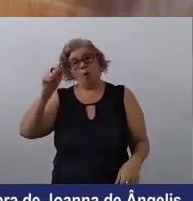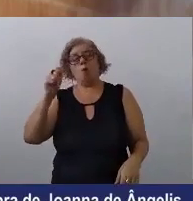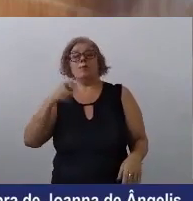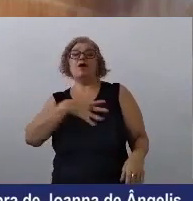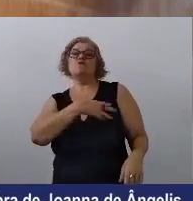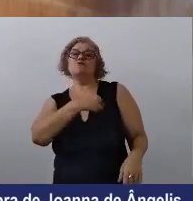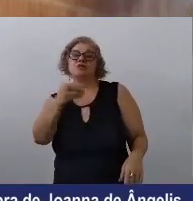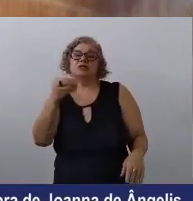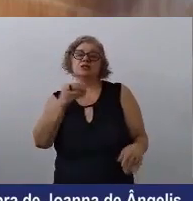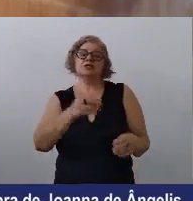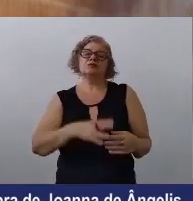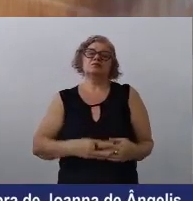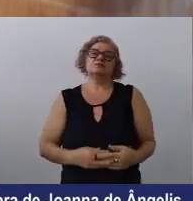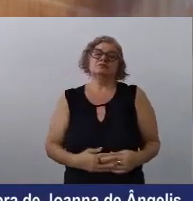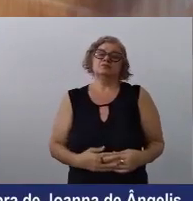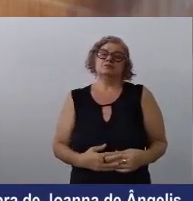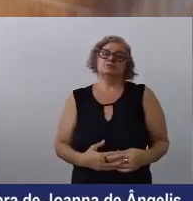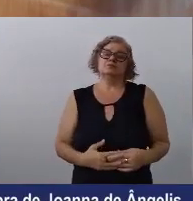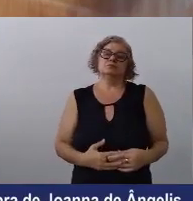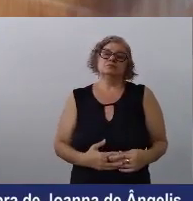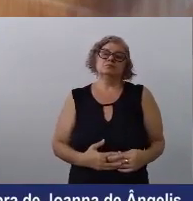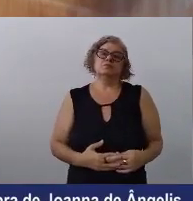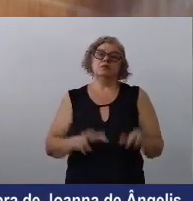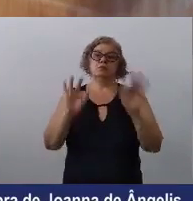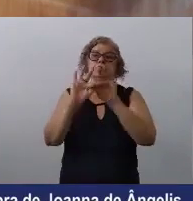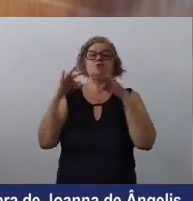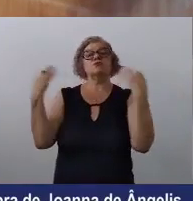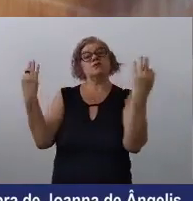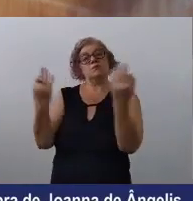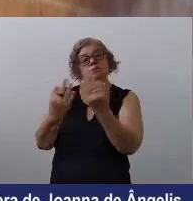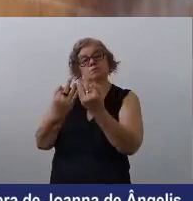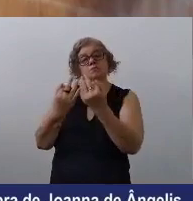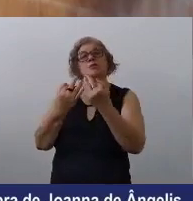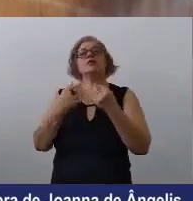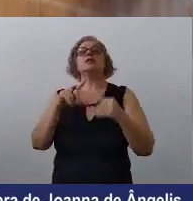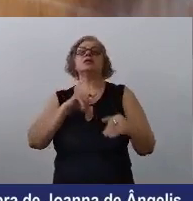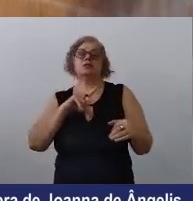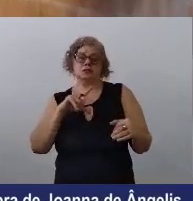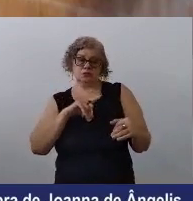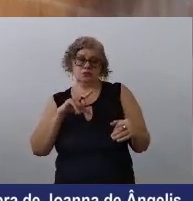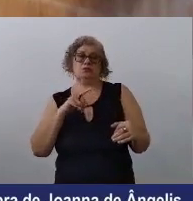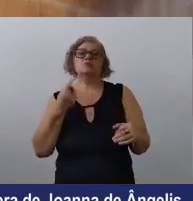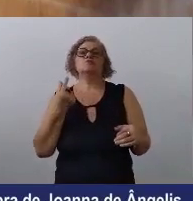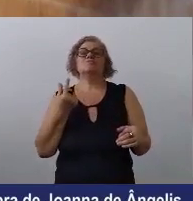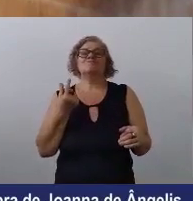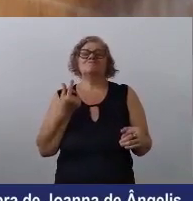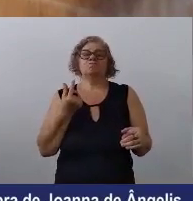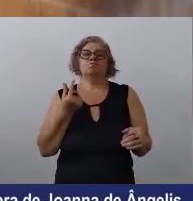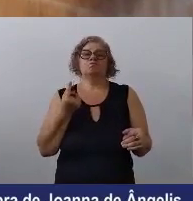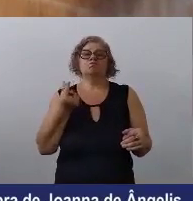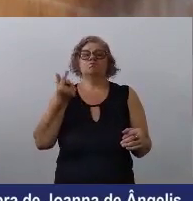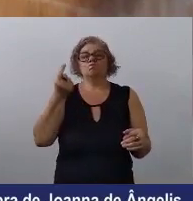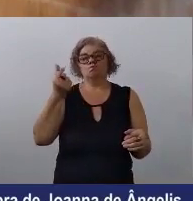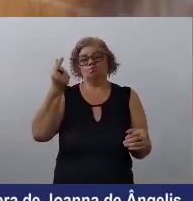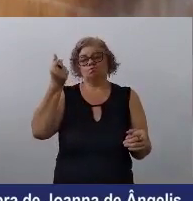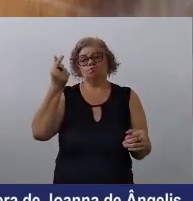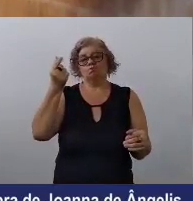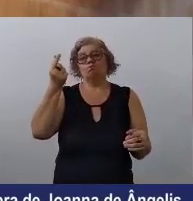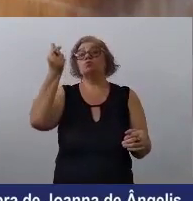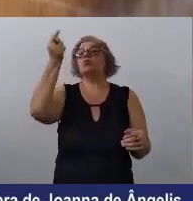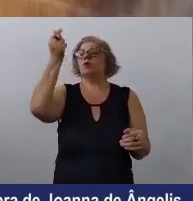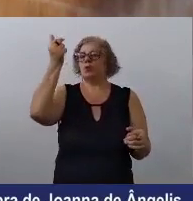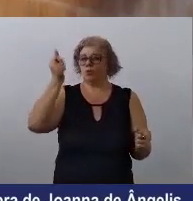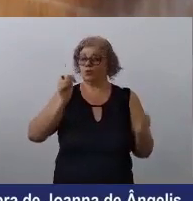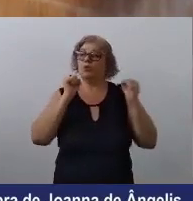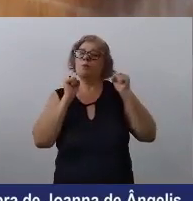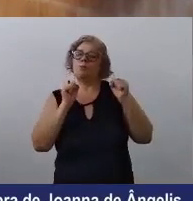filha de uma família que possuía recursos,